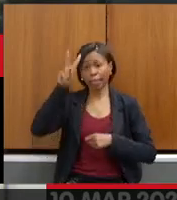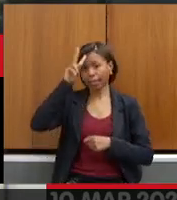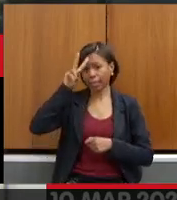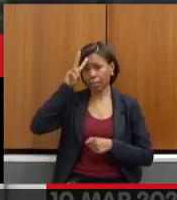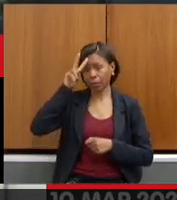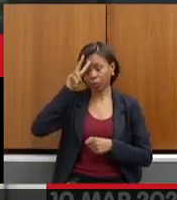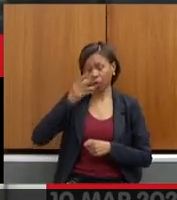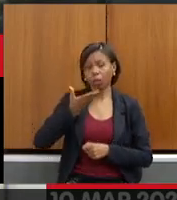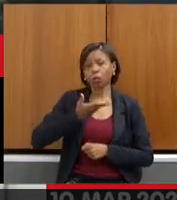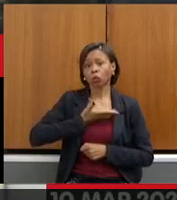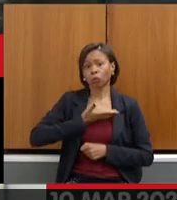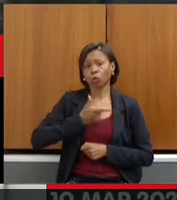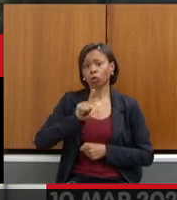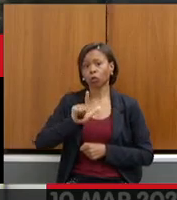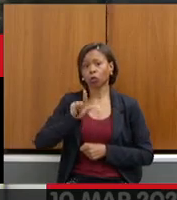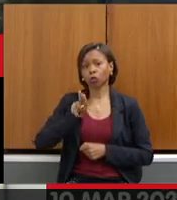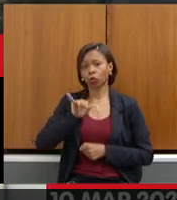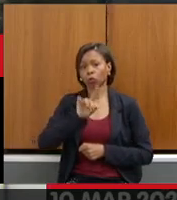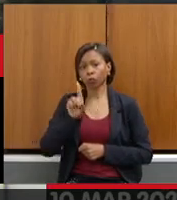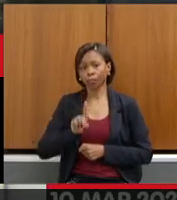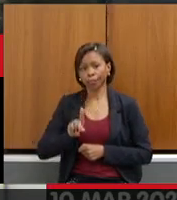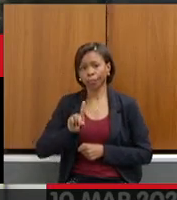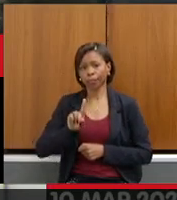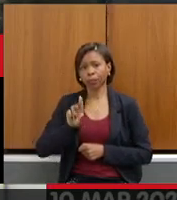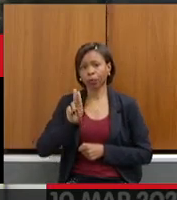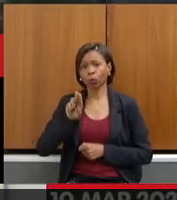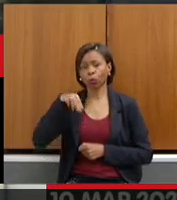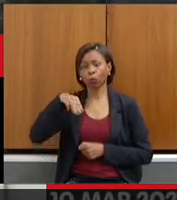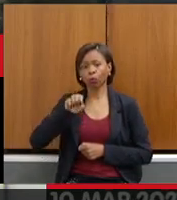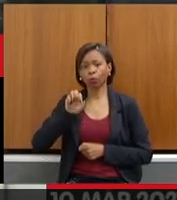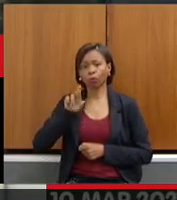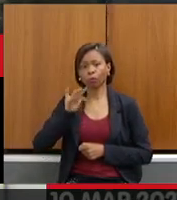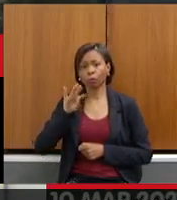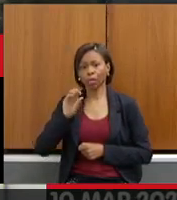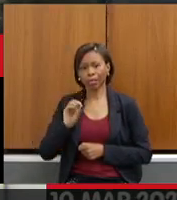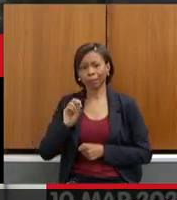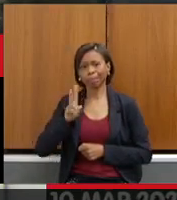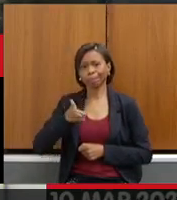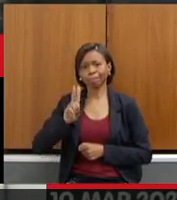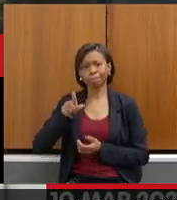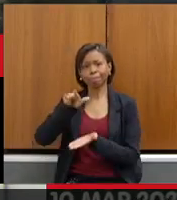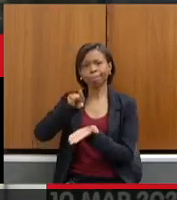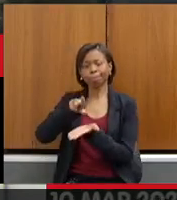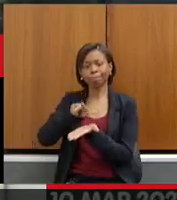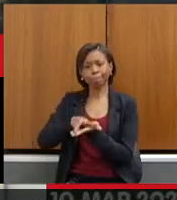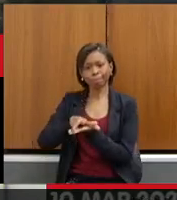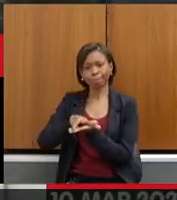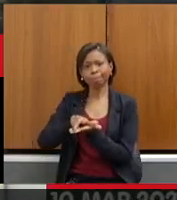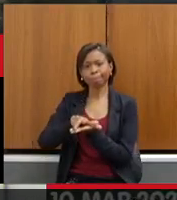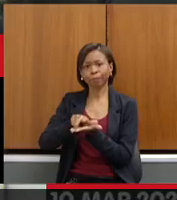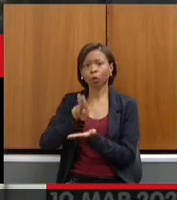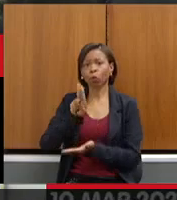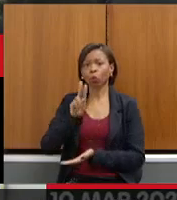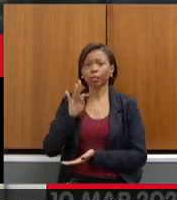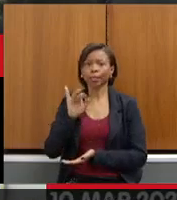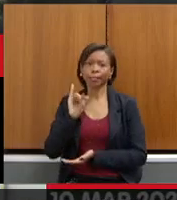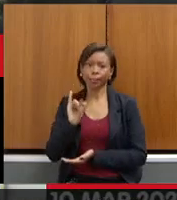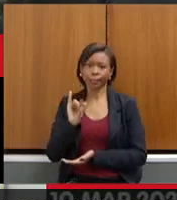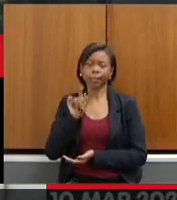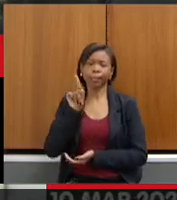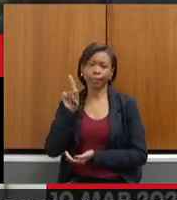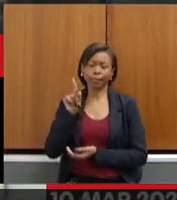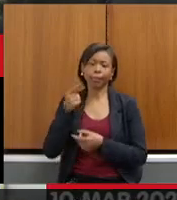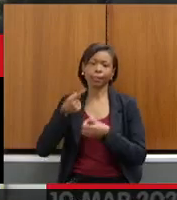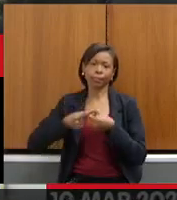Deputado Luiz Humberto que infelizmente continua acamado na UTI em Uberlândia e